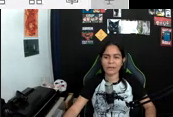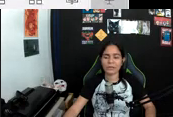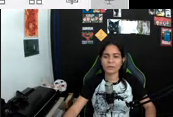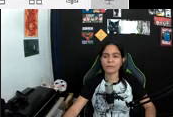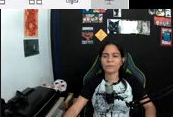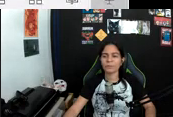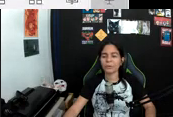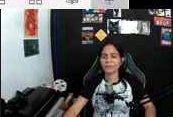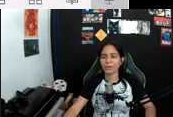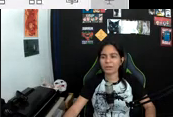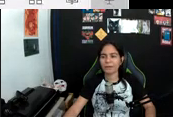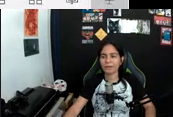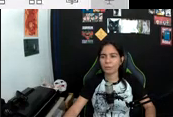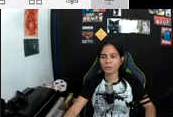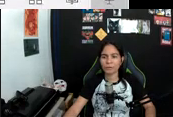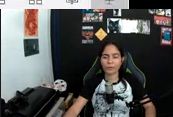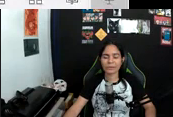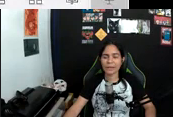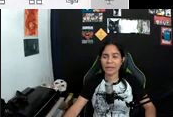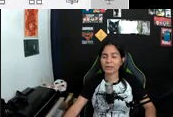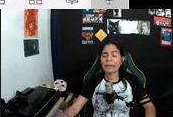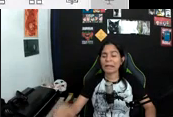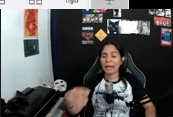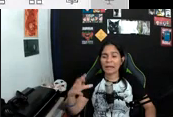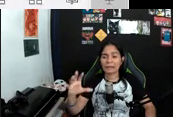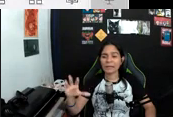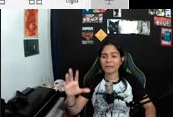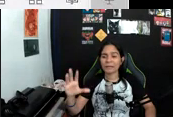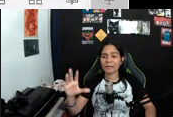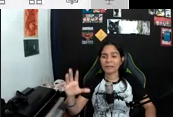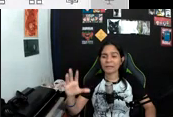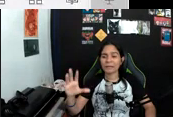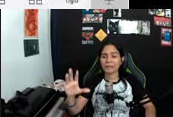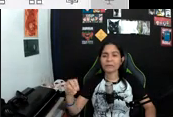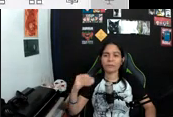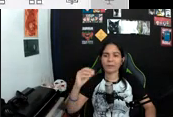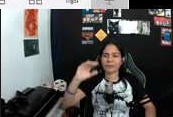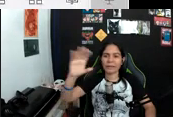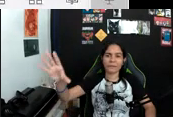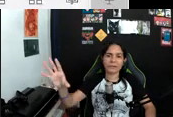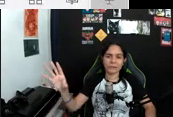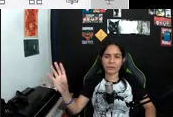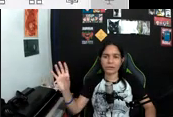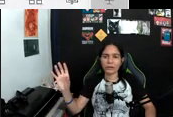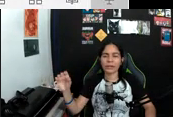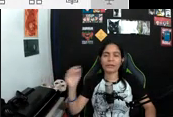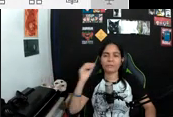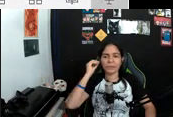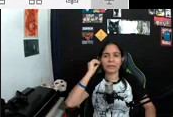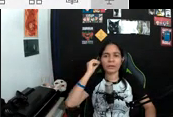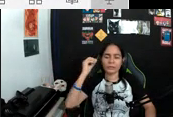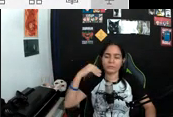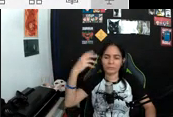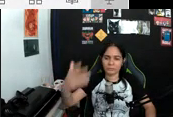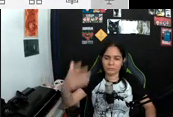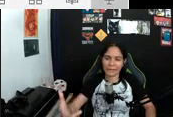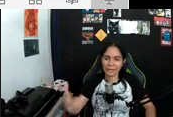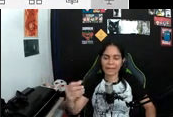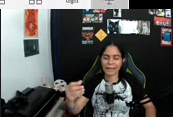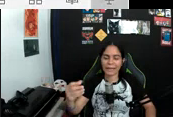do paciente. Então, vamos supor, o paciente estava lúcido, sofreu um acidente, até então ele estava lúcido e precisava fazer uma cirurgia. E